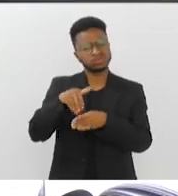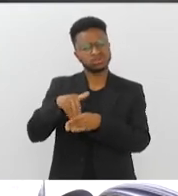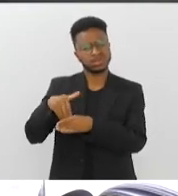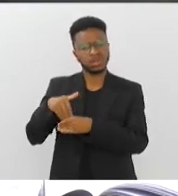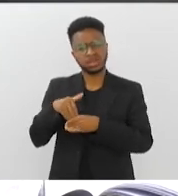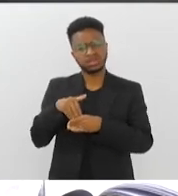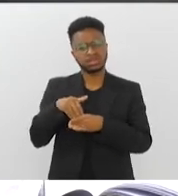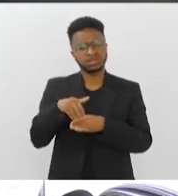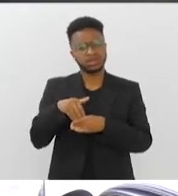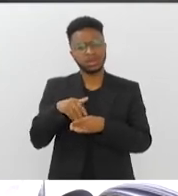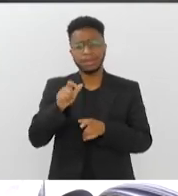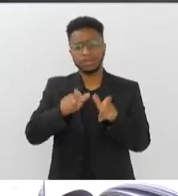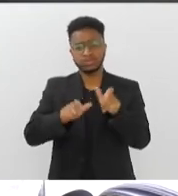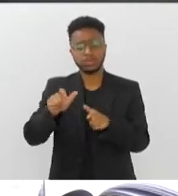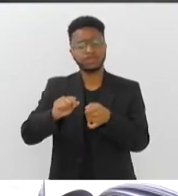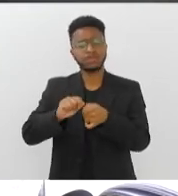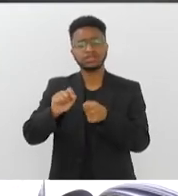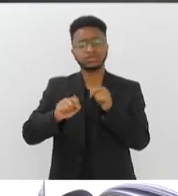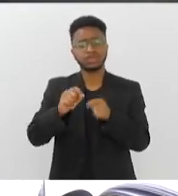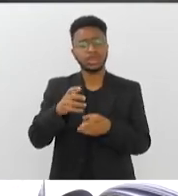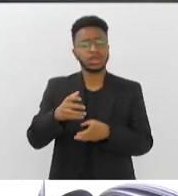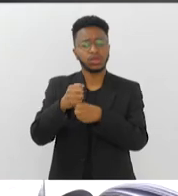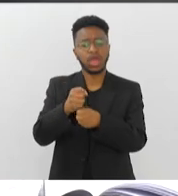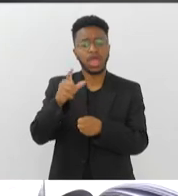contabilidade eleitoral é o computador, porra.